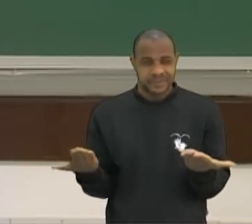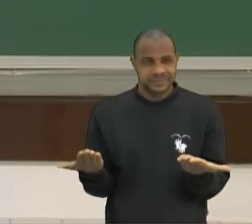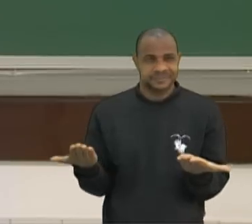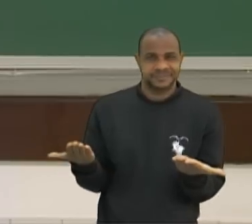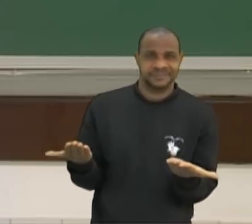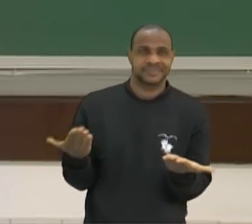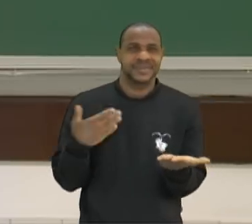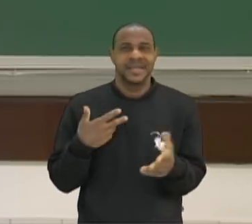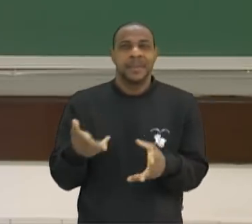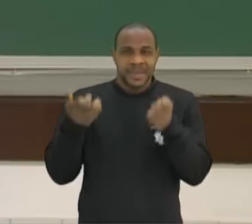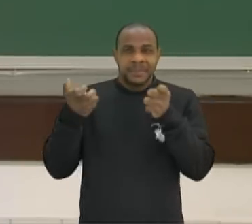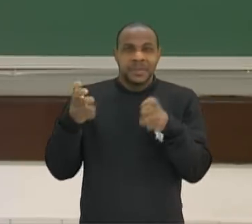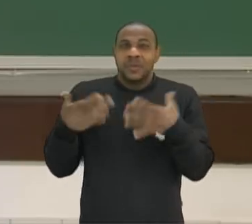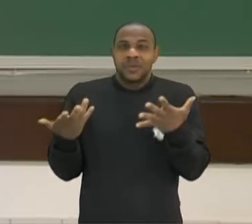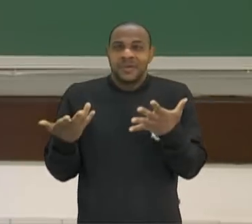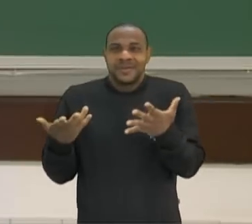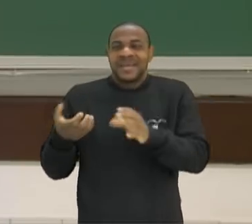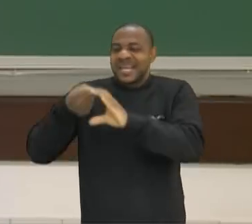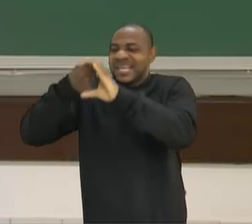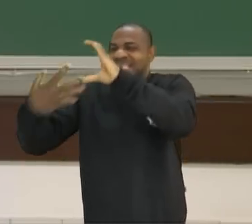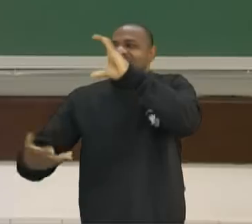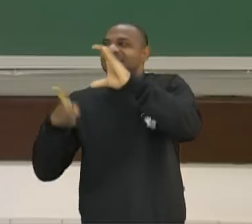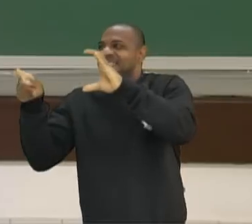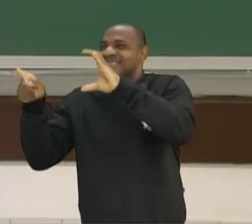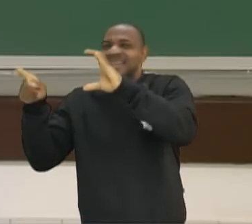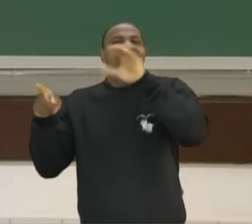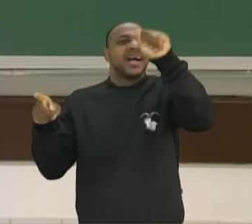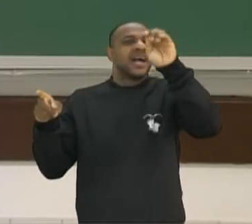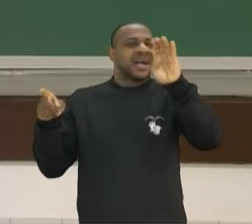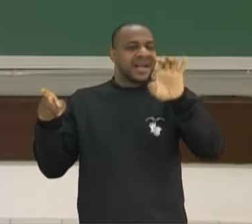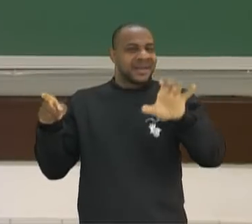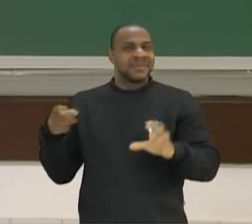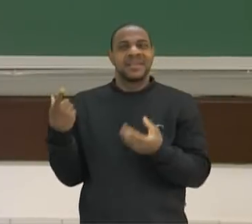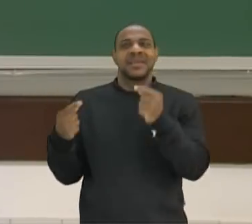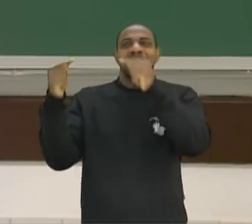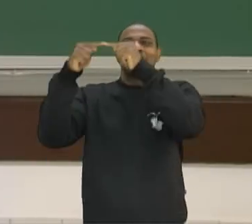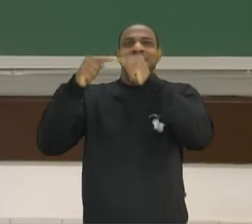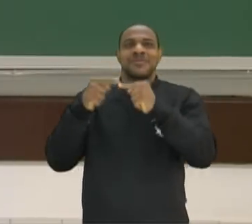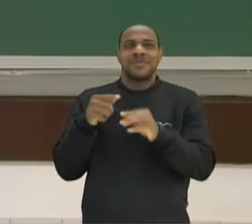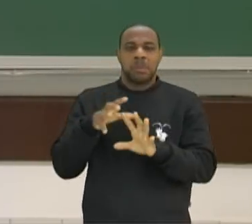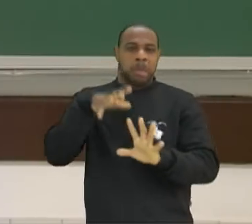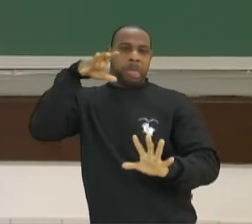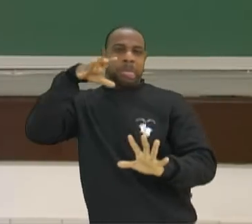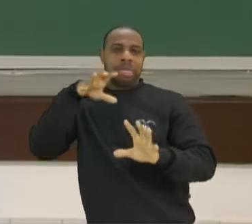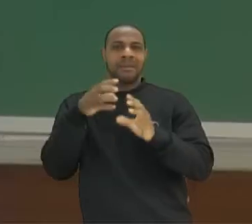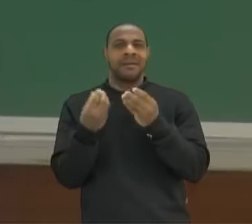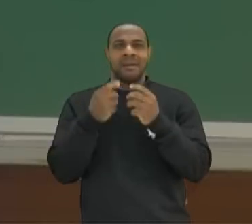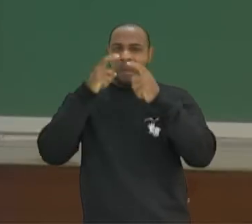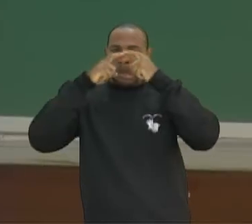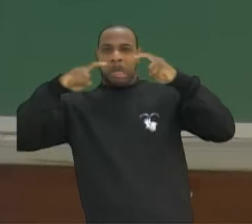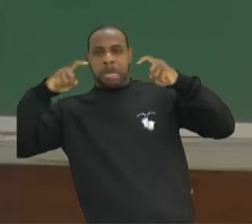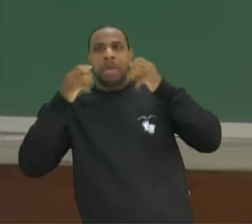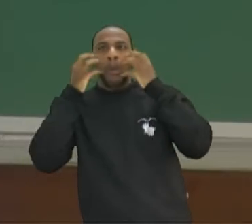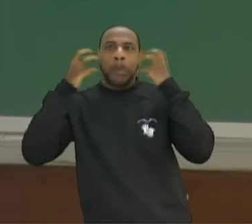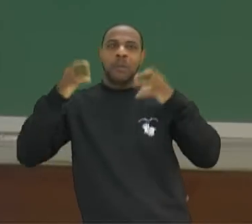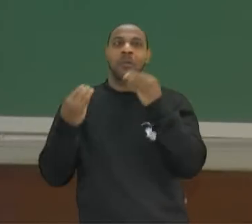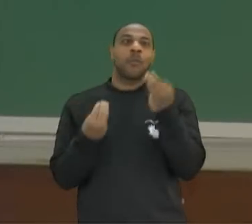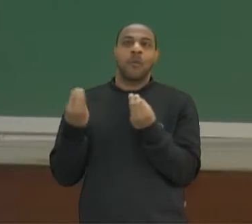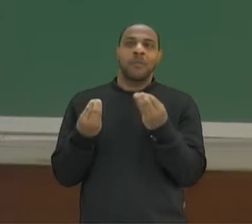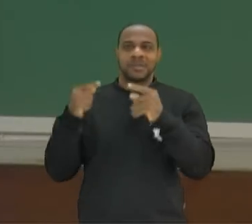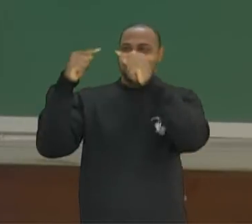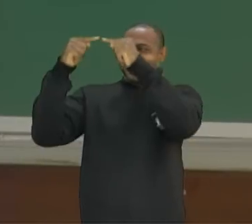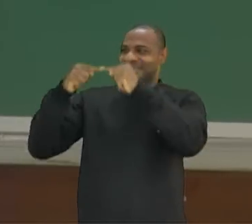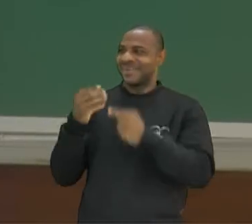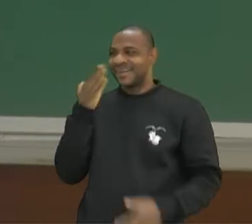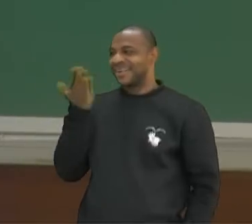Então, galerinha, was it easy? Yes, teacher! Ok, então vamos lá. Lembram que nós vimos numa